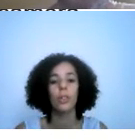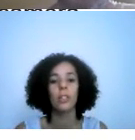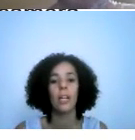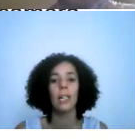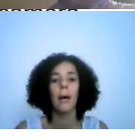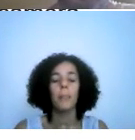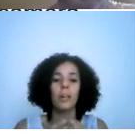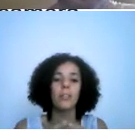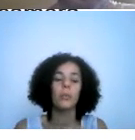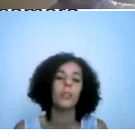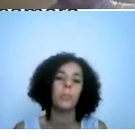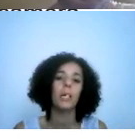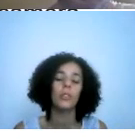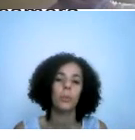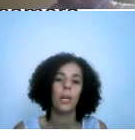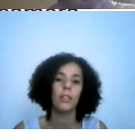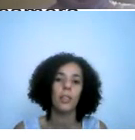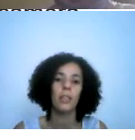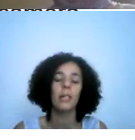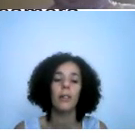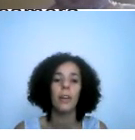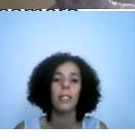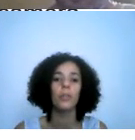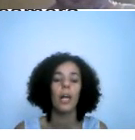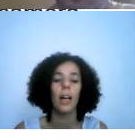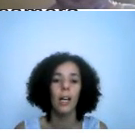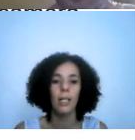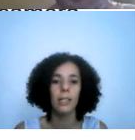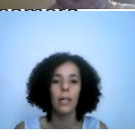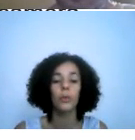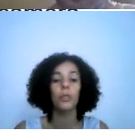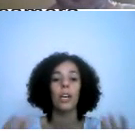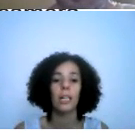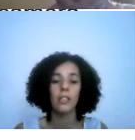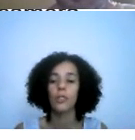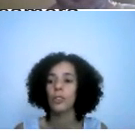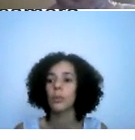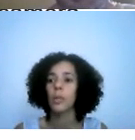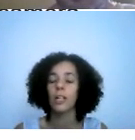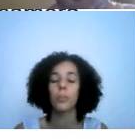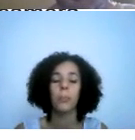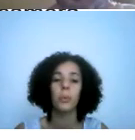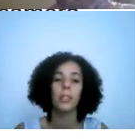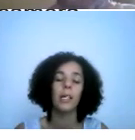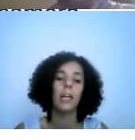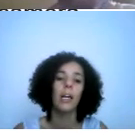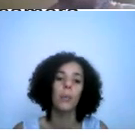onde a gente tem a proteção dos ambientes naturais, né? Que deveriam estar, né, com suas características naturais